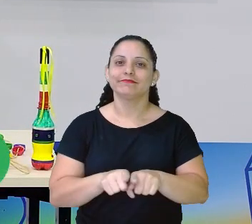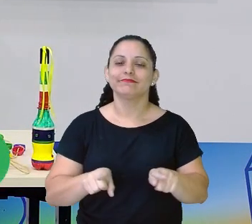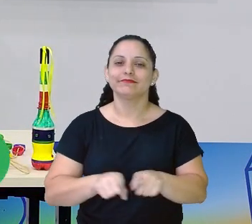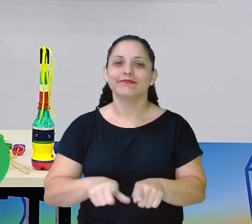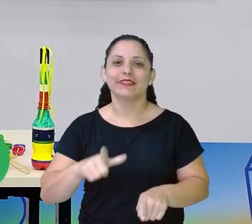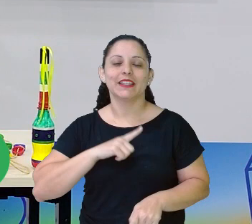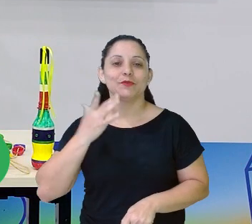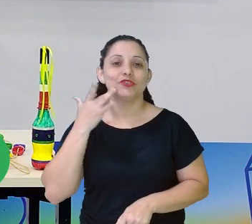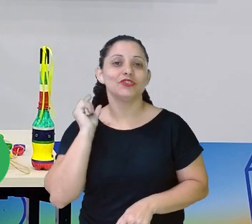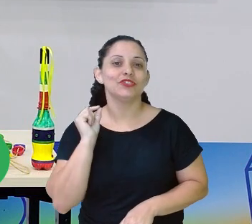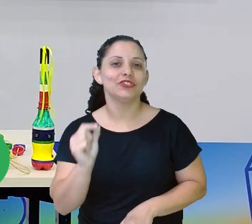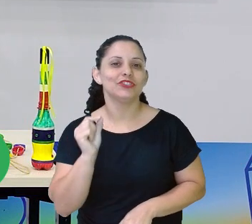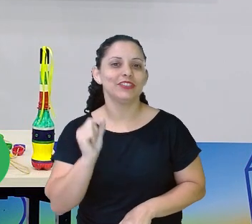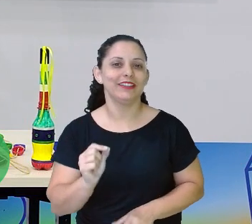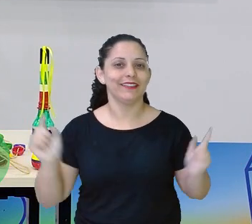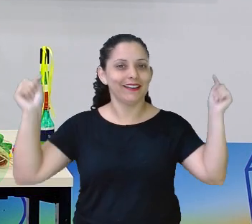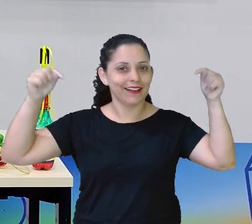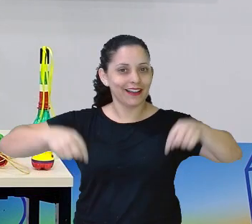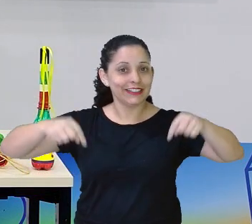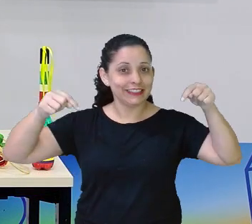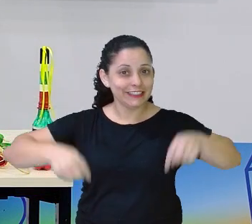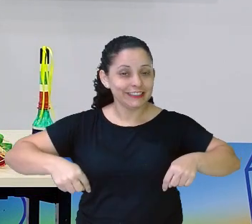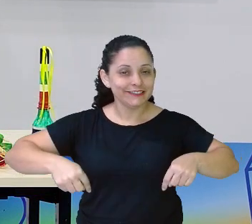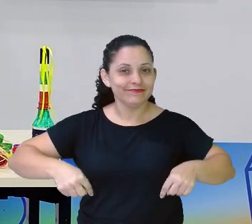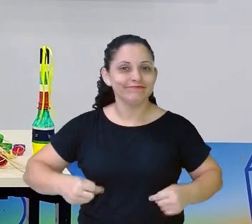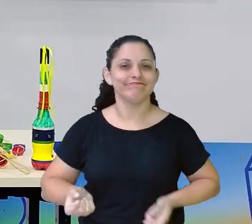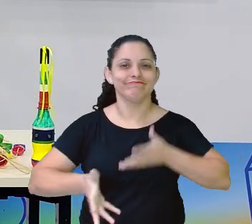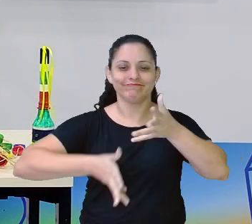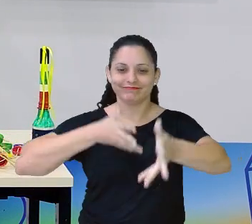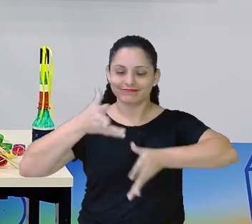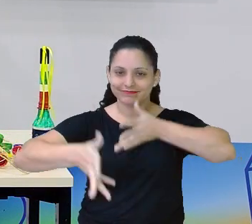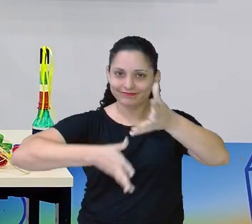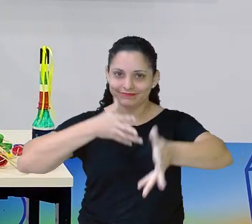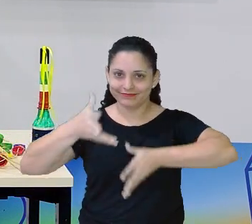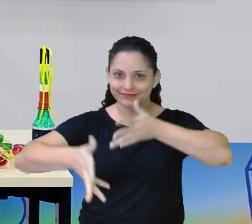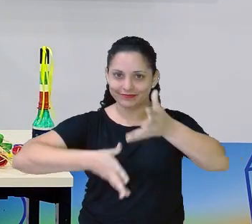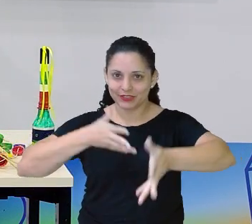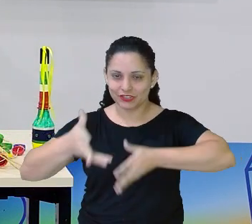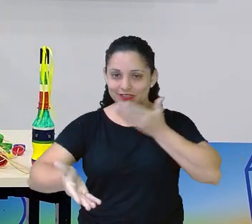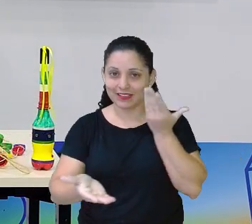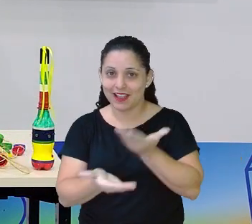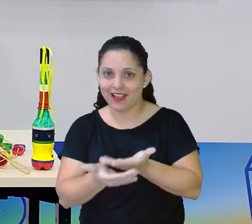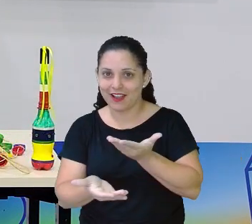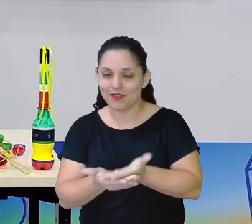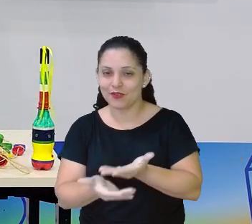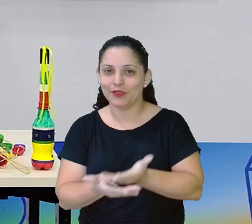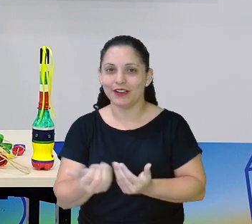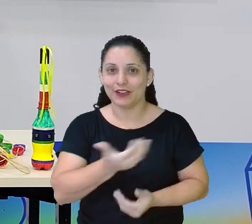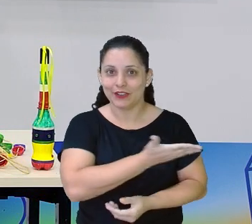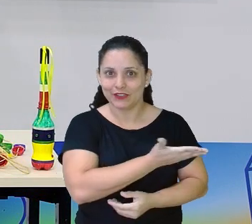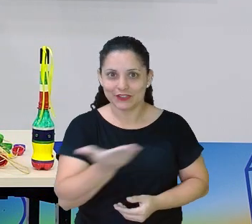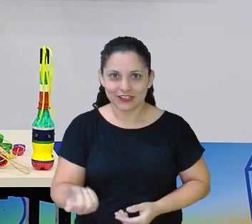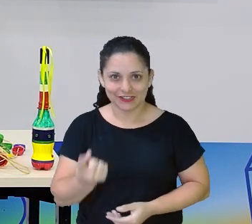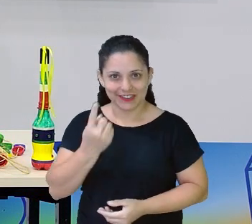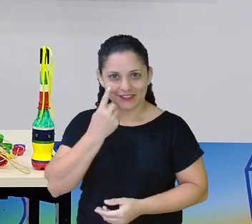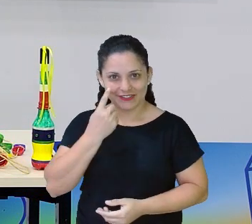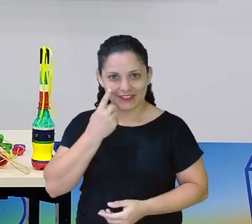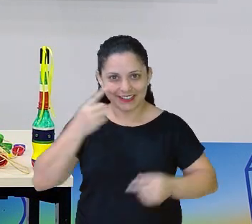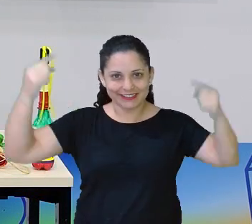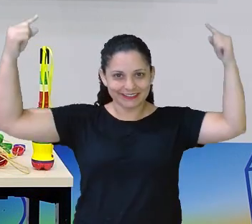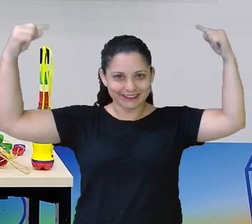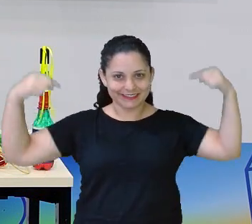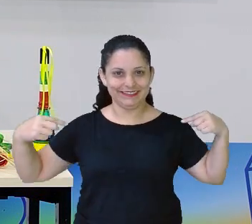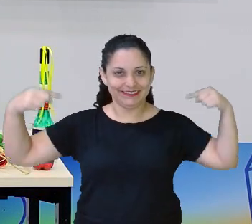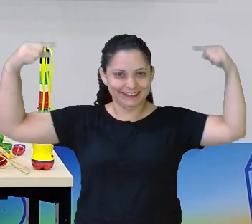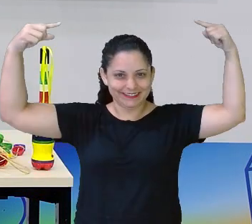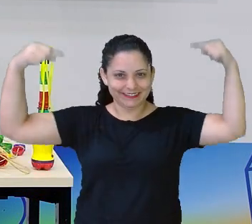nós temos aqui também no estúdio, que está fazendo a interpretação de Libras nessa aula. Você já está vendo aí no cantinho aí da